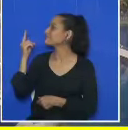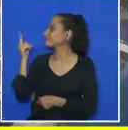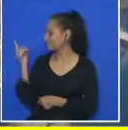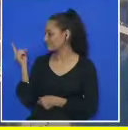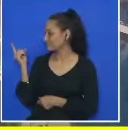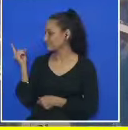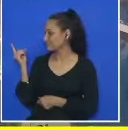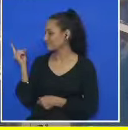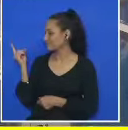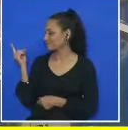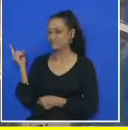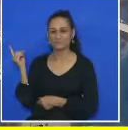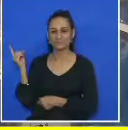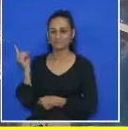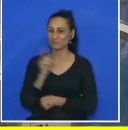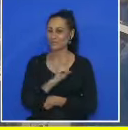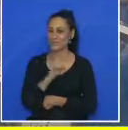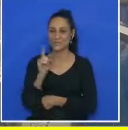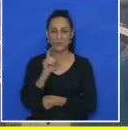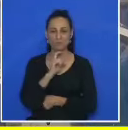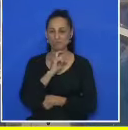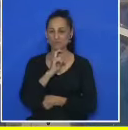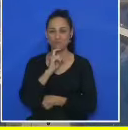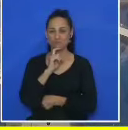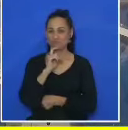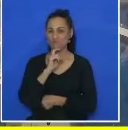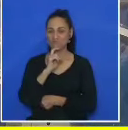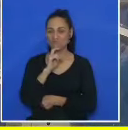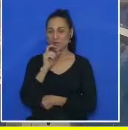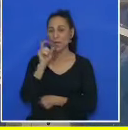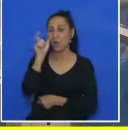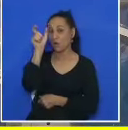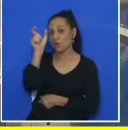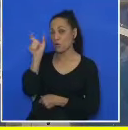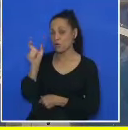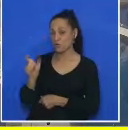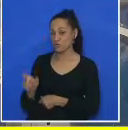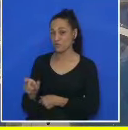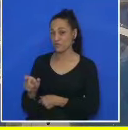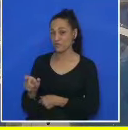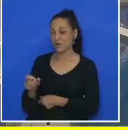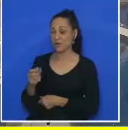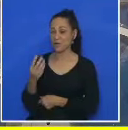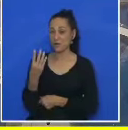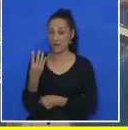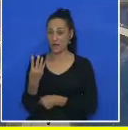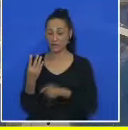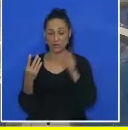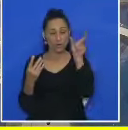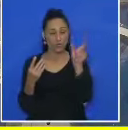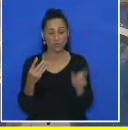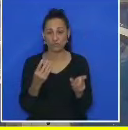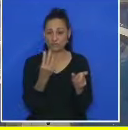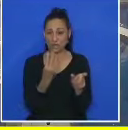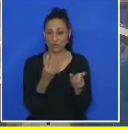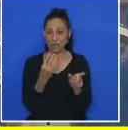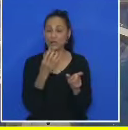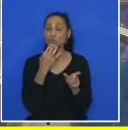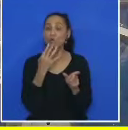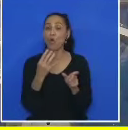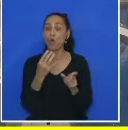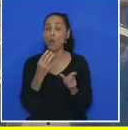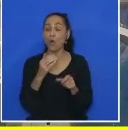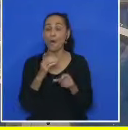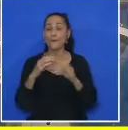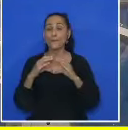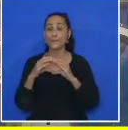Valendo. Não desceram todas as bolas. A quarta coluna, as bolas na cor marrom com as dezenas terminadas